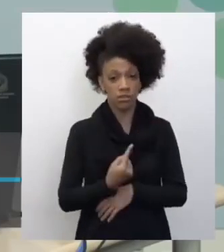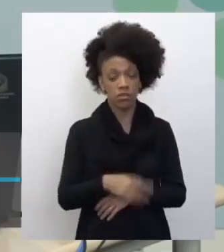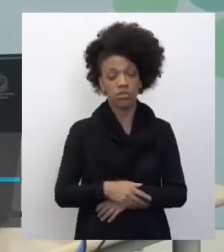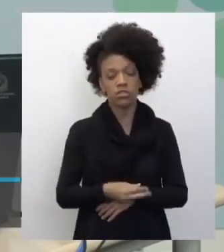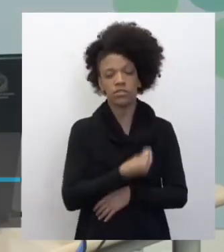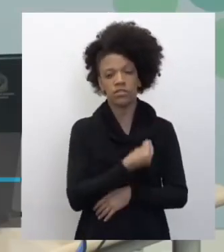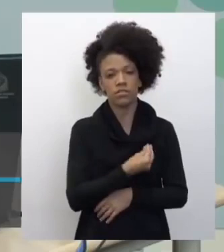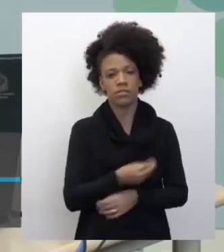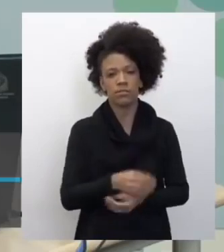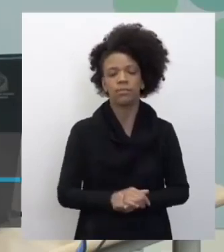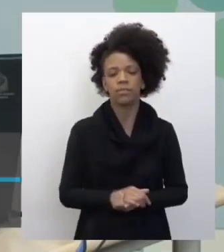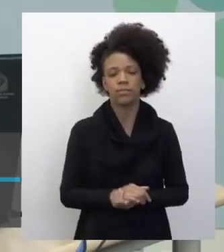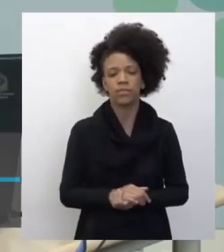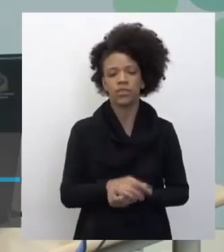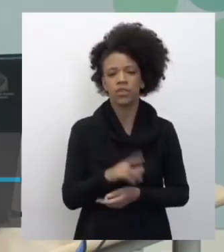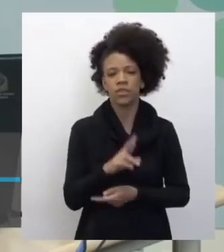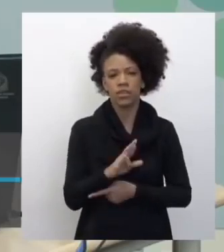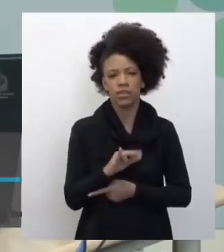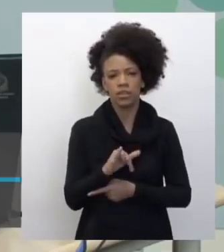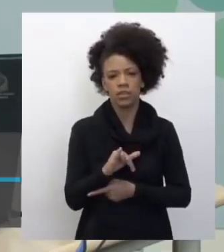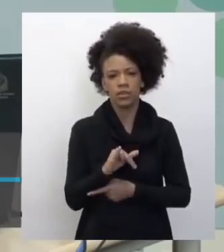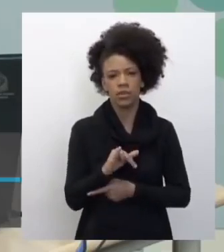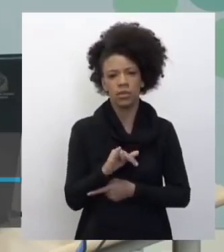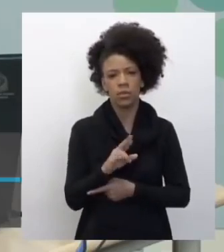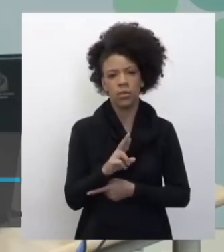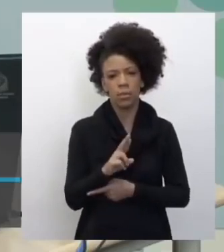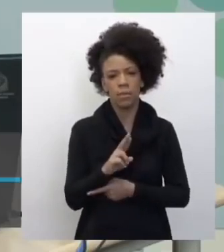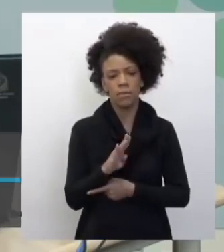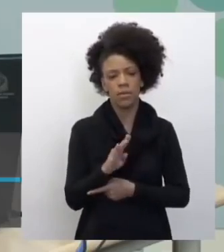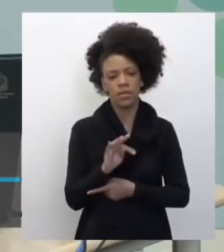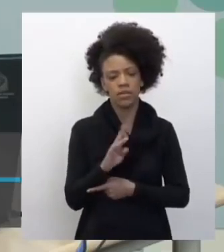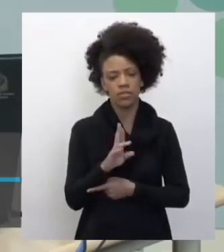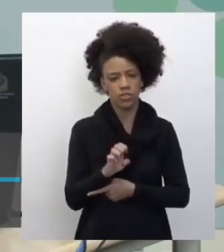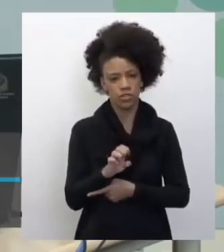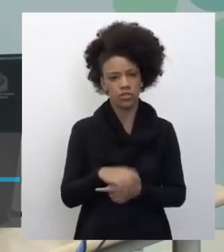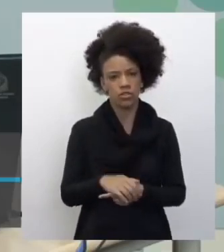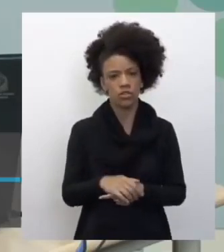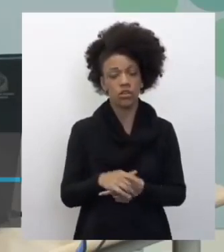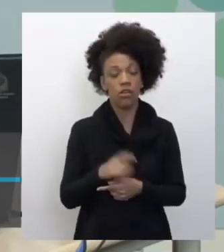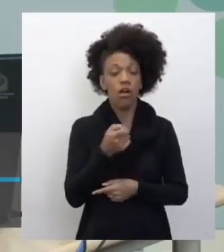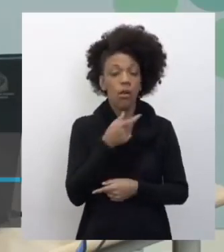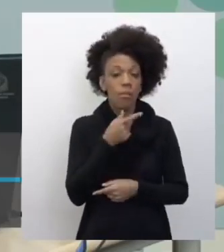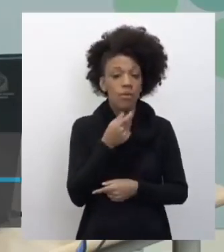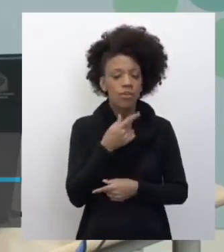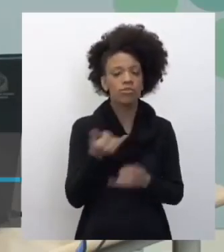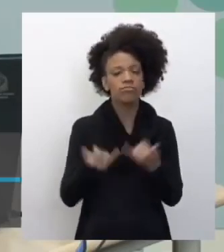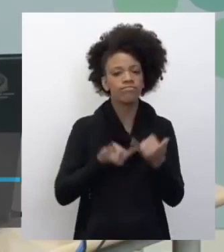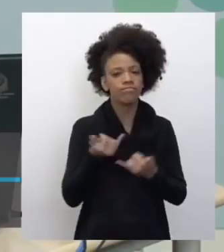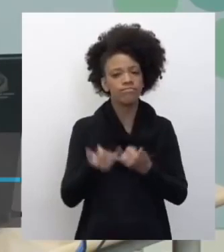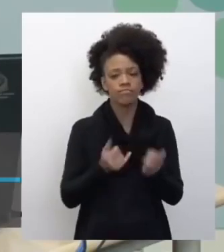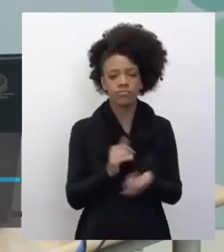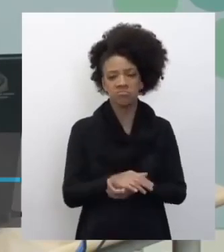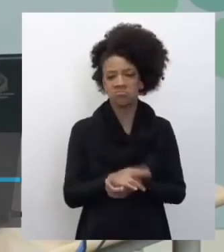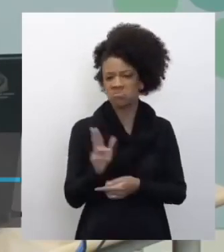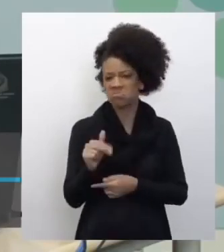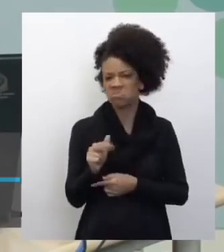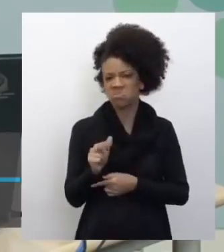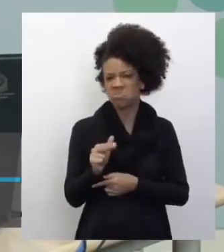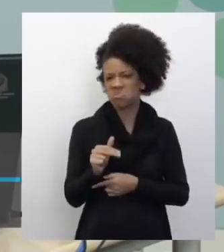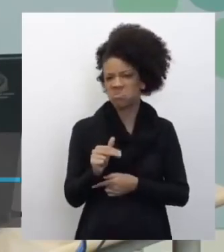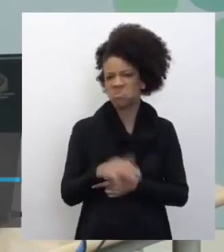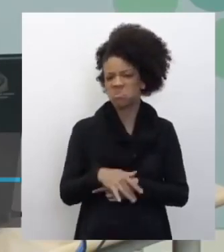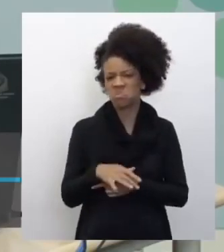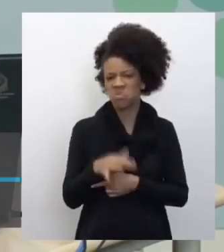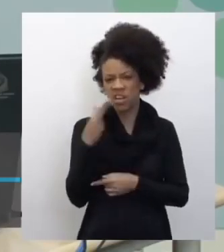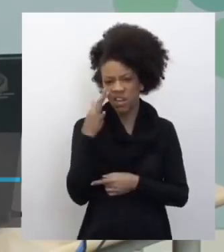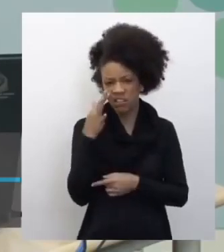Hilbert fala que comédia é para divertir. O Eric nunca ouviu falar, mas se pediu, né, para a